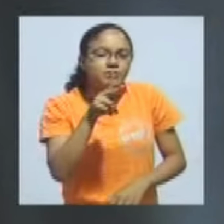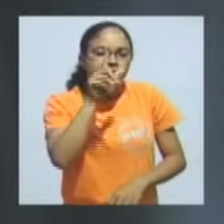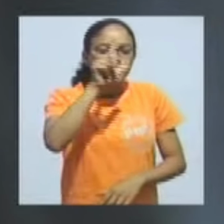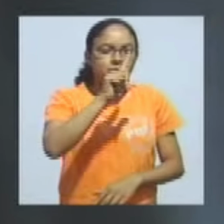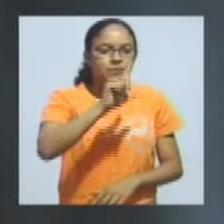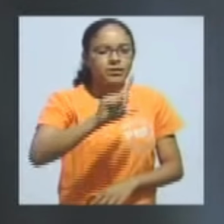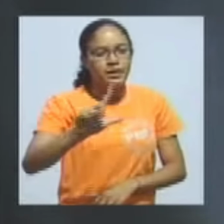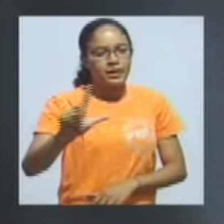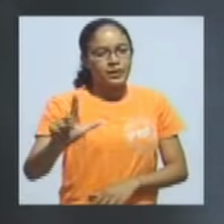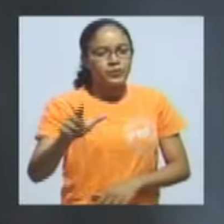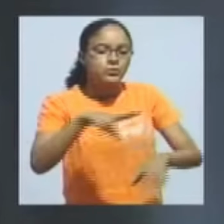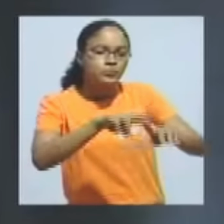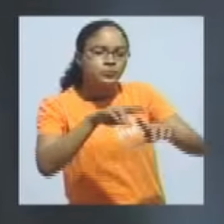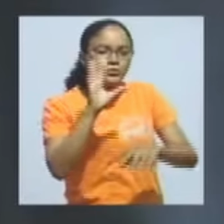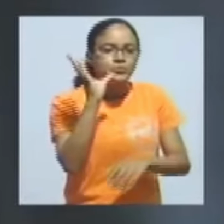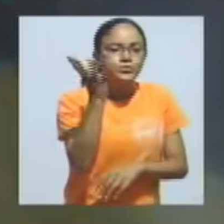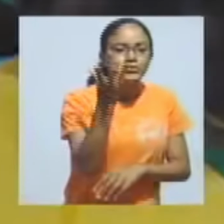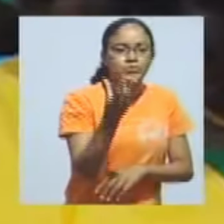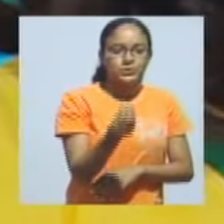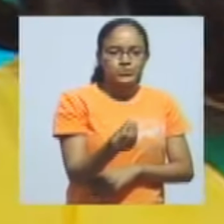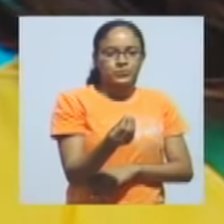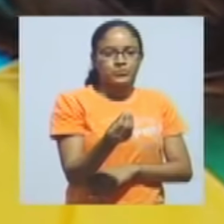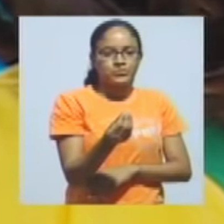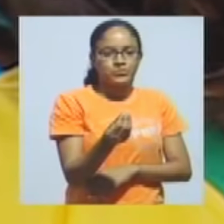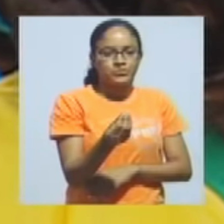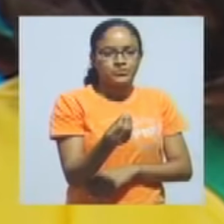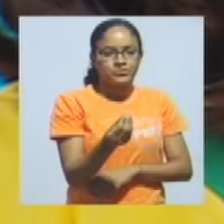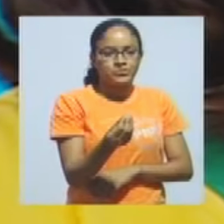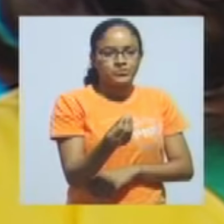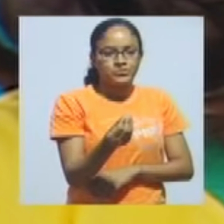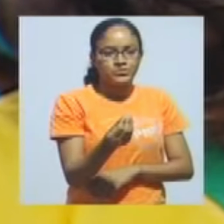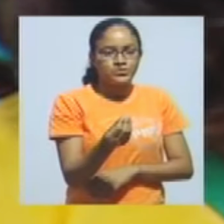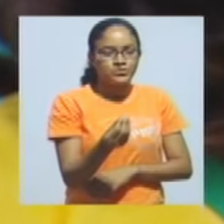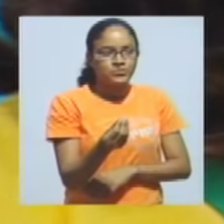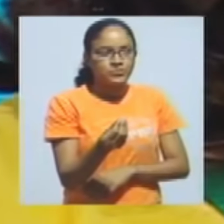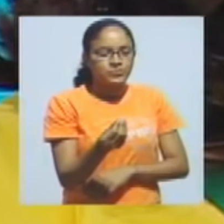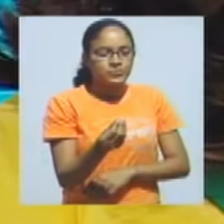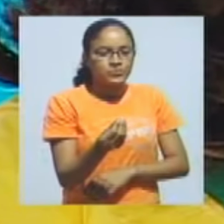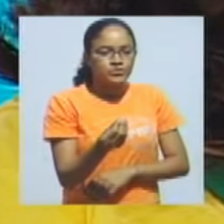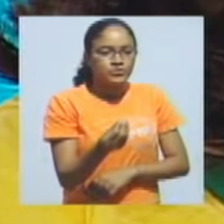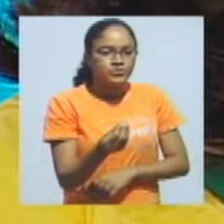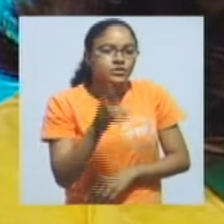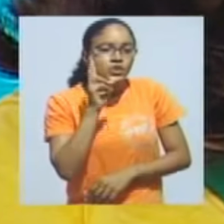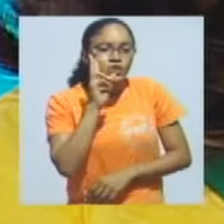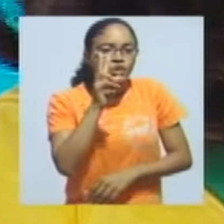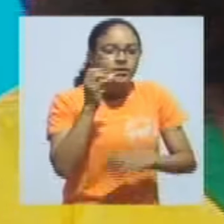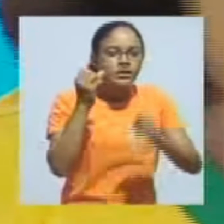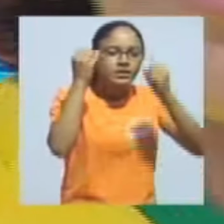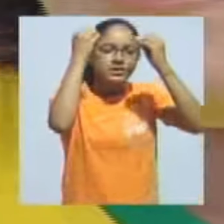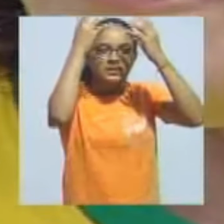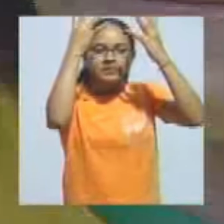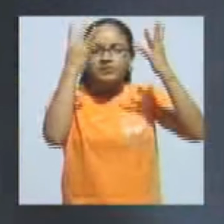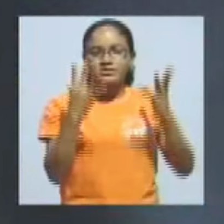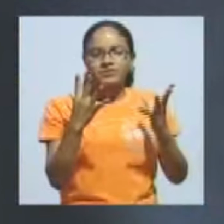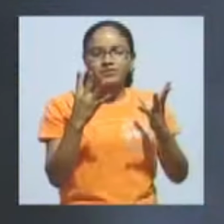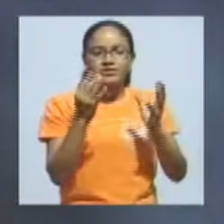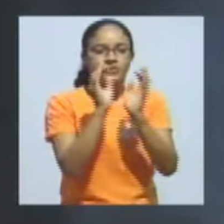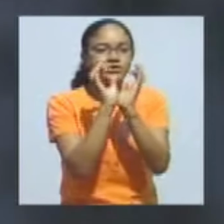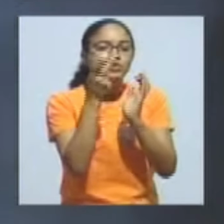Que bom saber que criou-se essa imensa família. Eu vejo hoje duas graças, dois carismas,